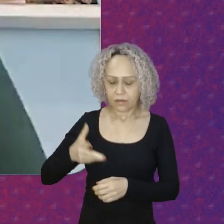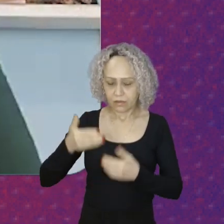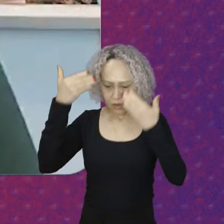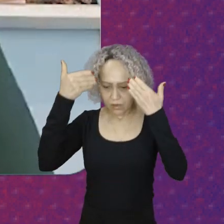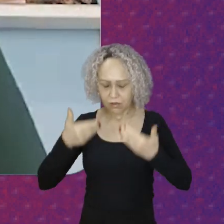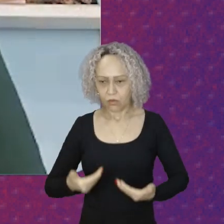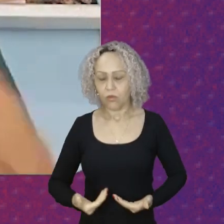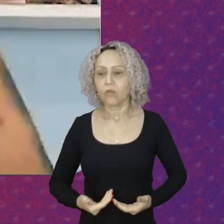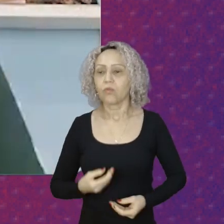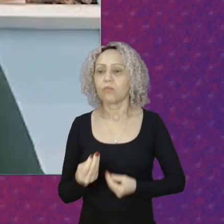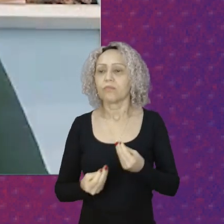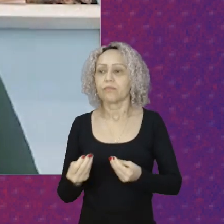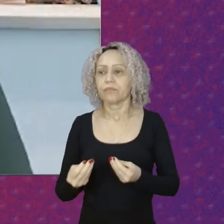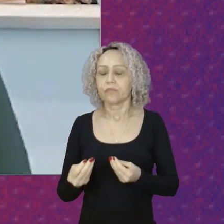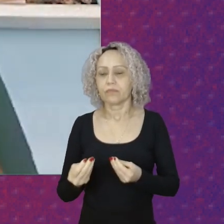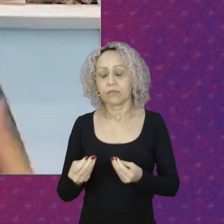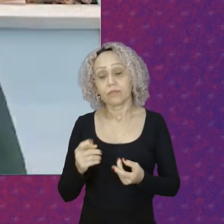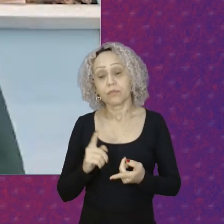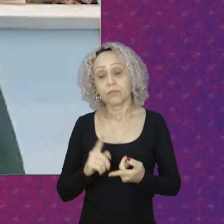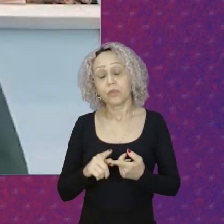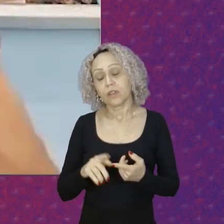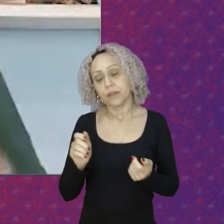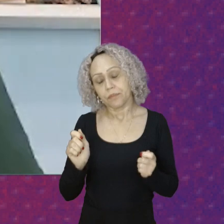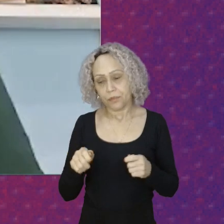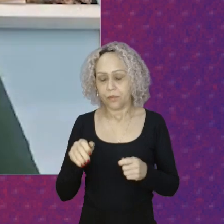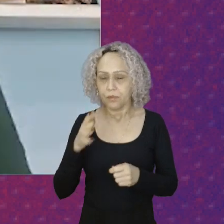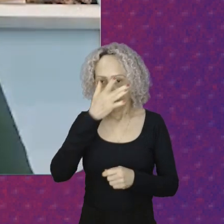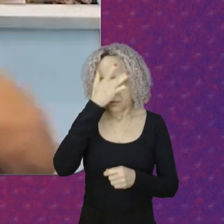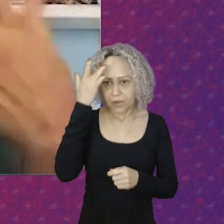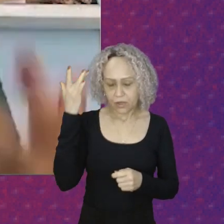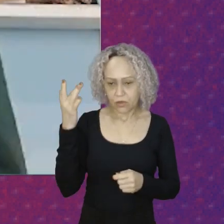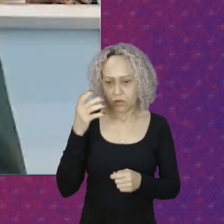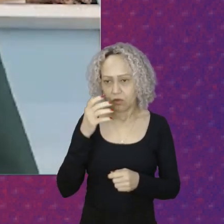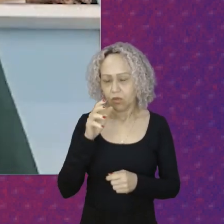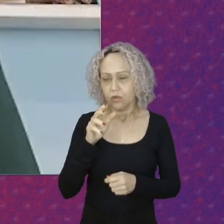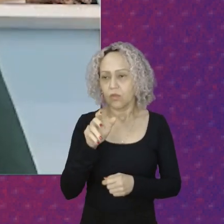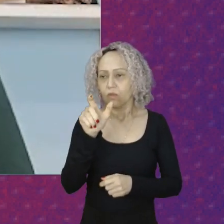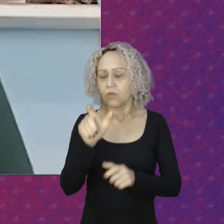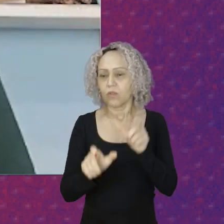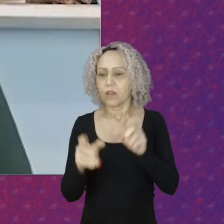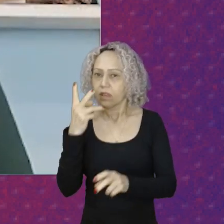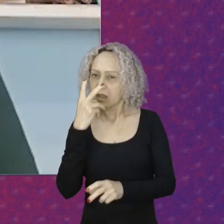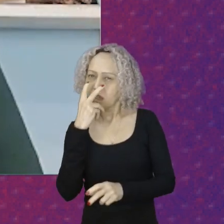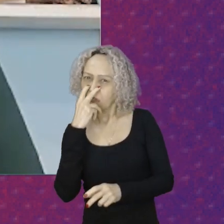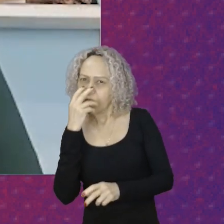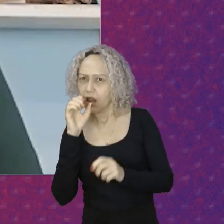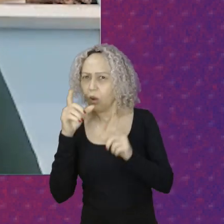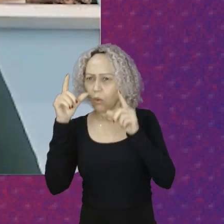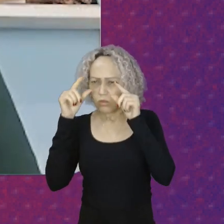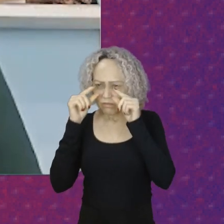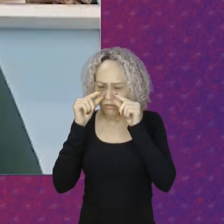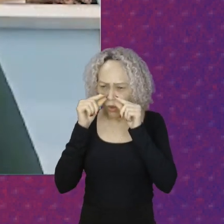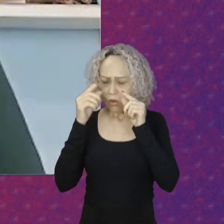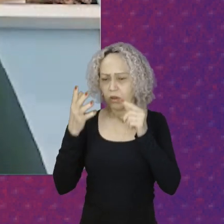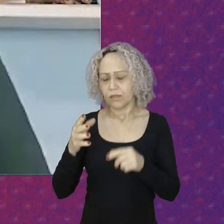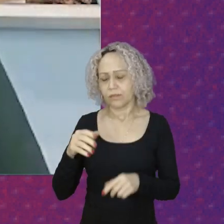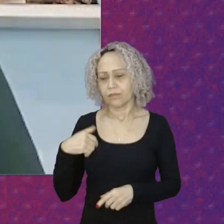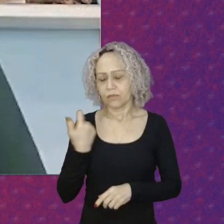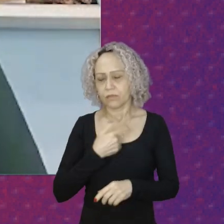de como eu sou. Até porque a gente pode ter alguma pessoa cega ou alguma pessoa com baixa visão nos